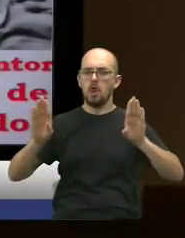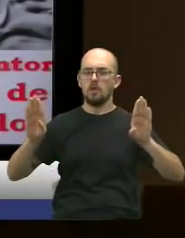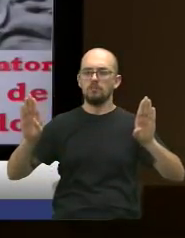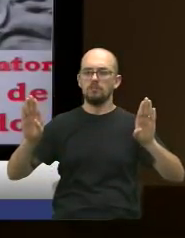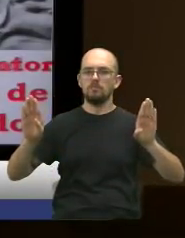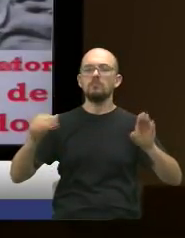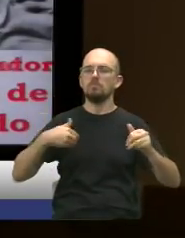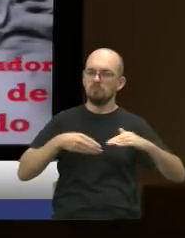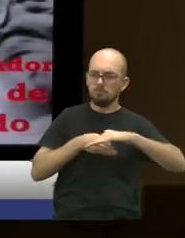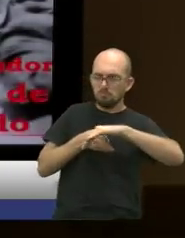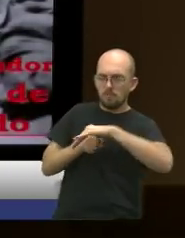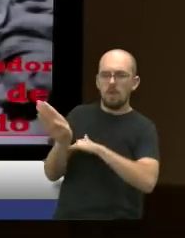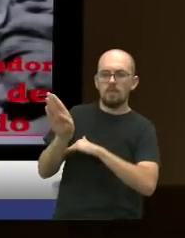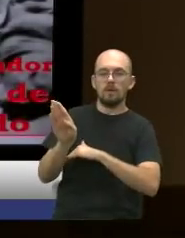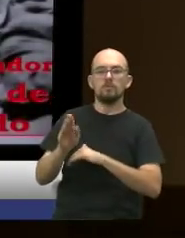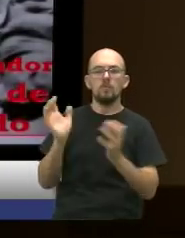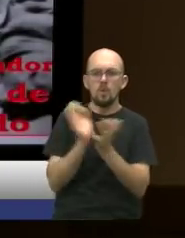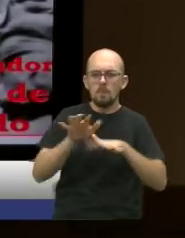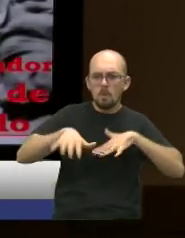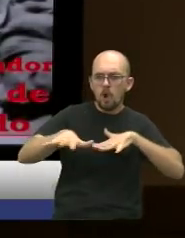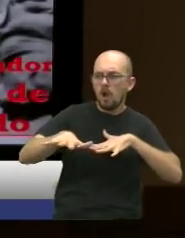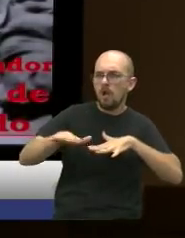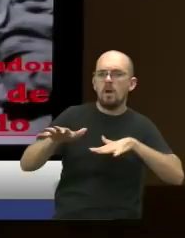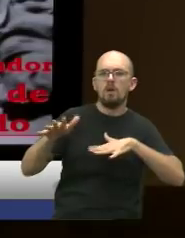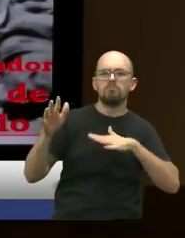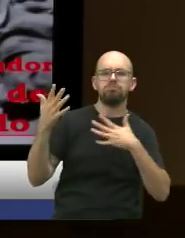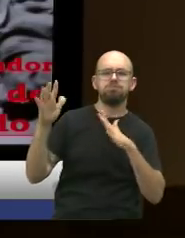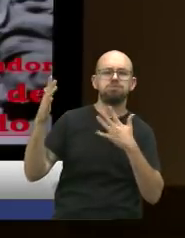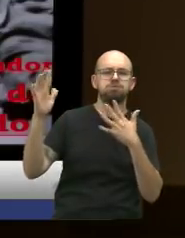aplaudido pelos manifestantes como governador de São Paulo.